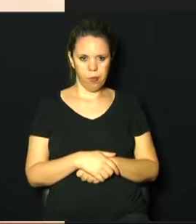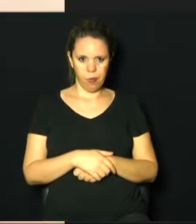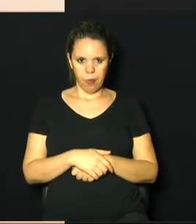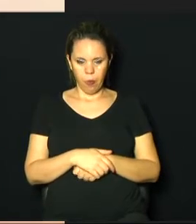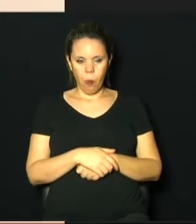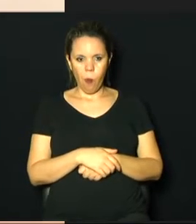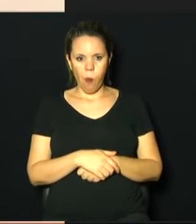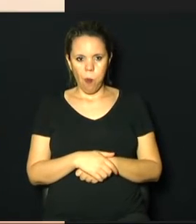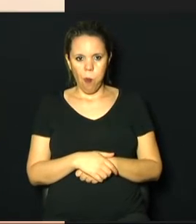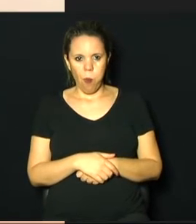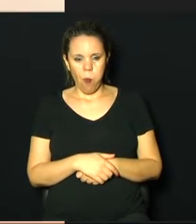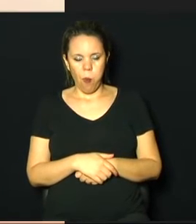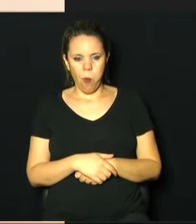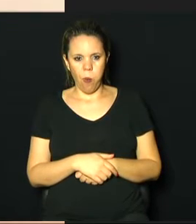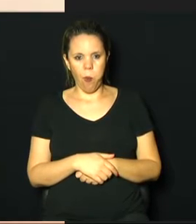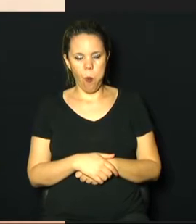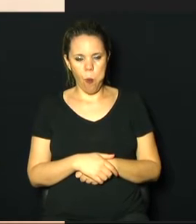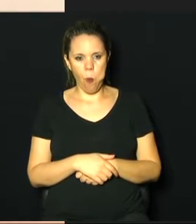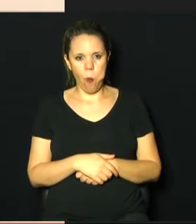Exatamente.